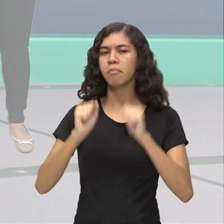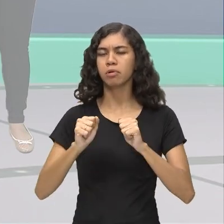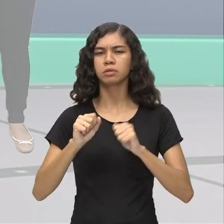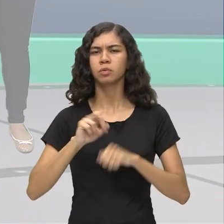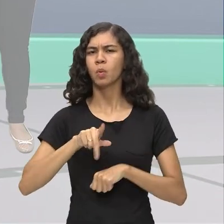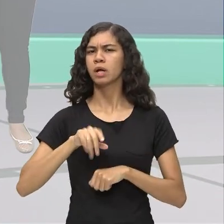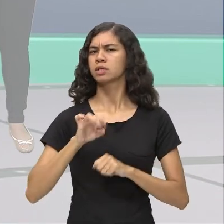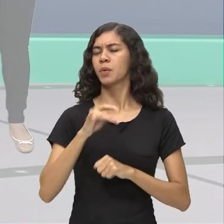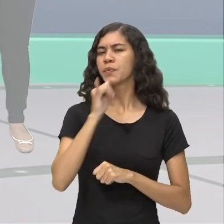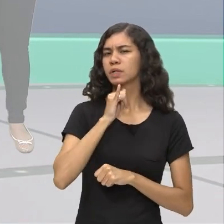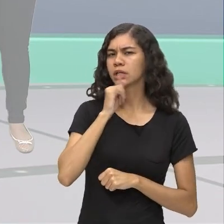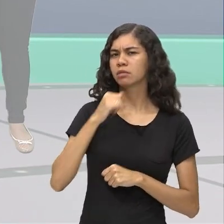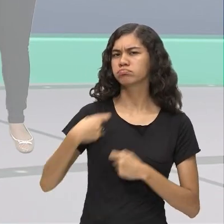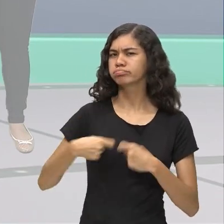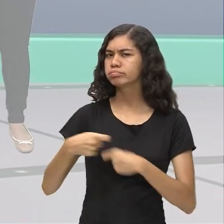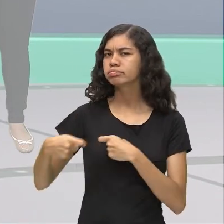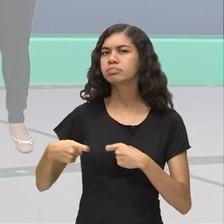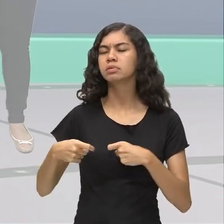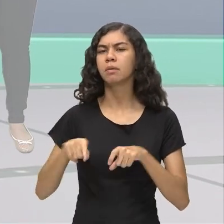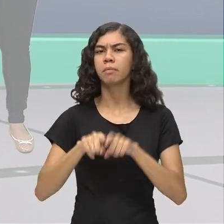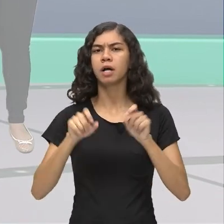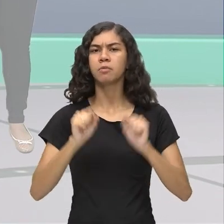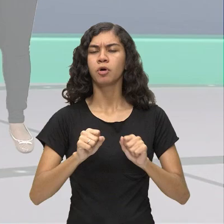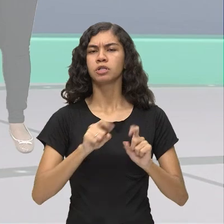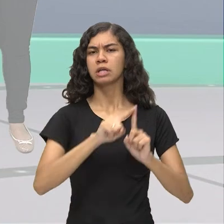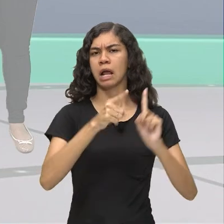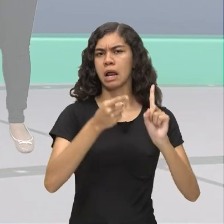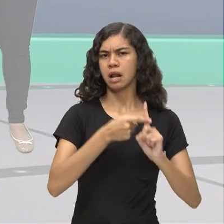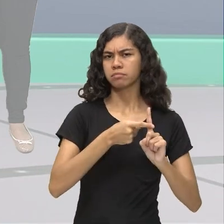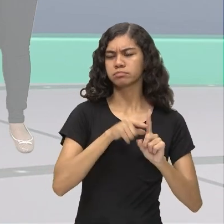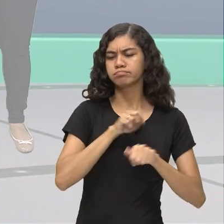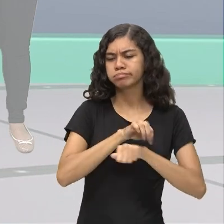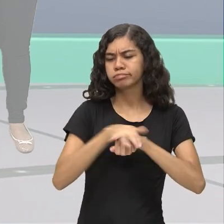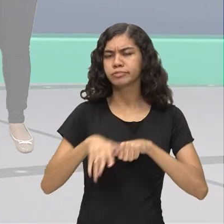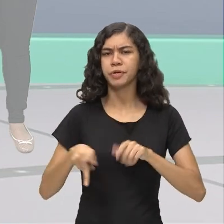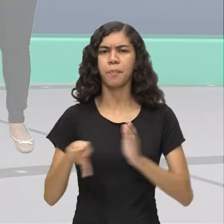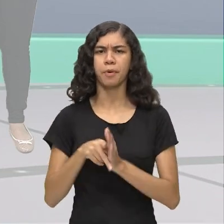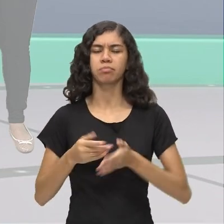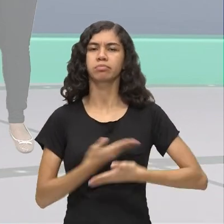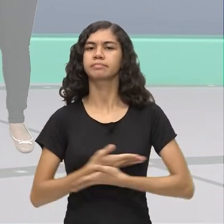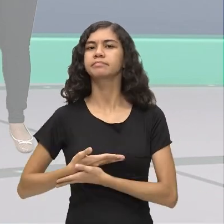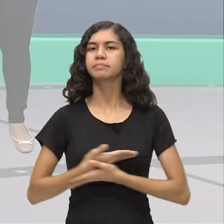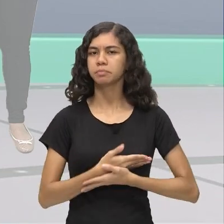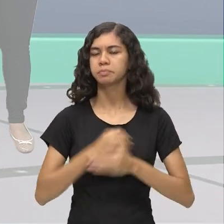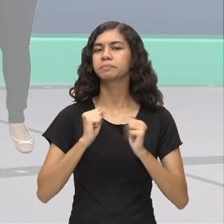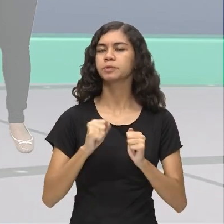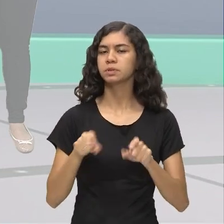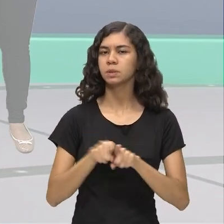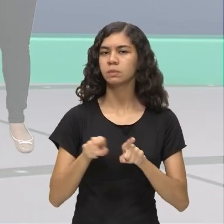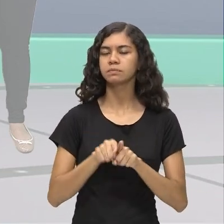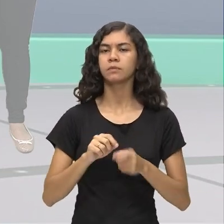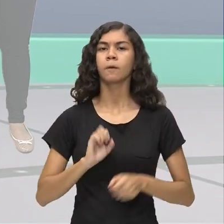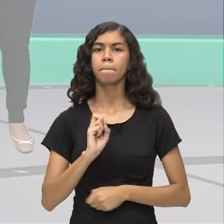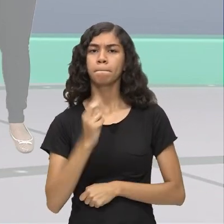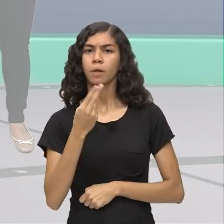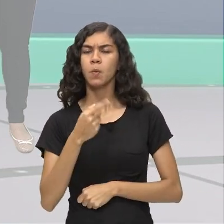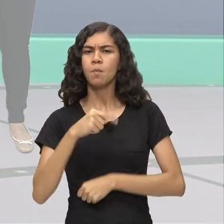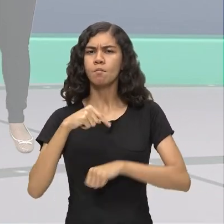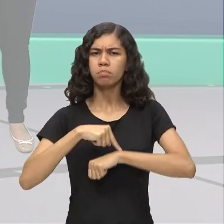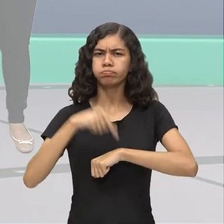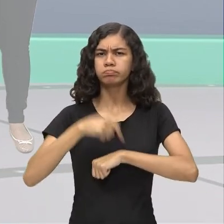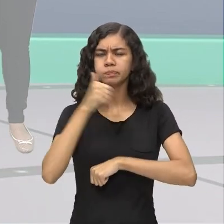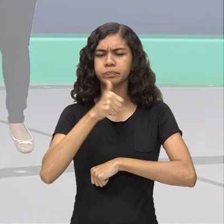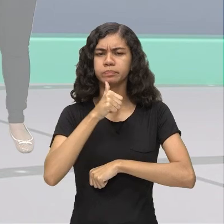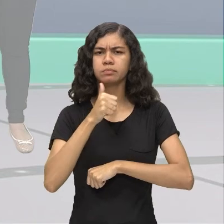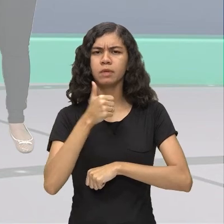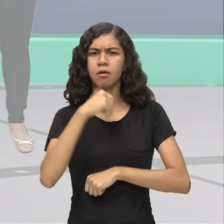sexual. Tem também a forma de transmissão da gestante para o bebê, caso ela esteja infectada, né, ou ainda no aleitamento materno.